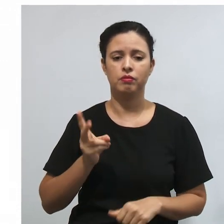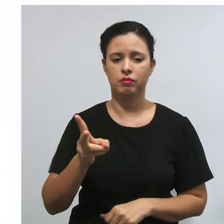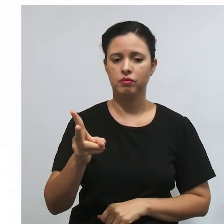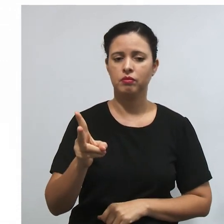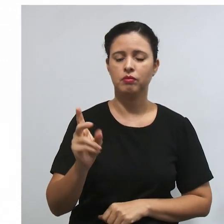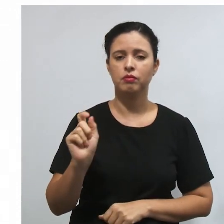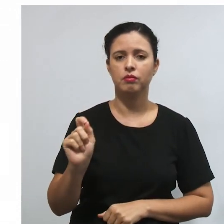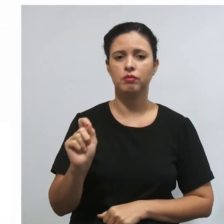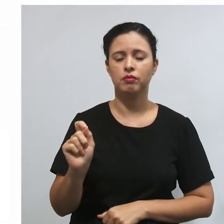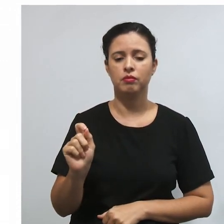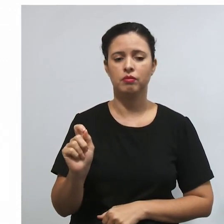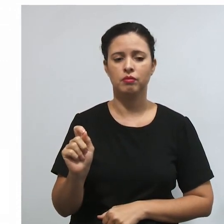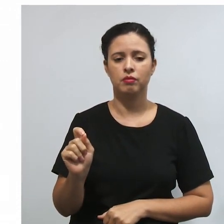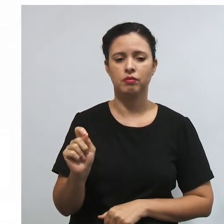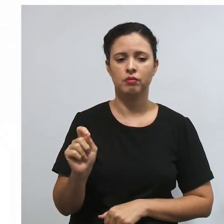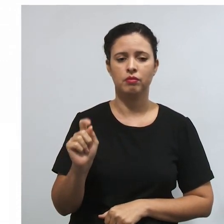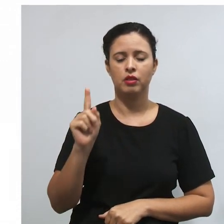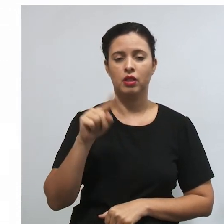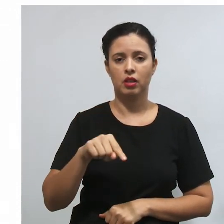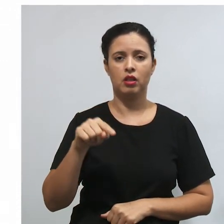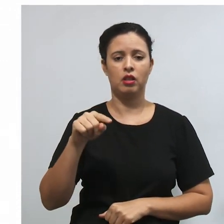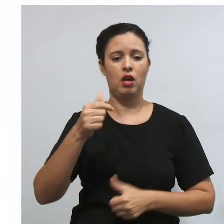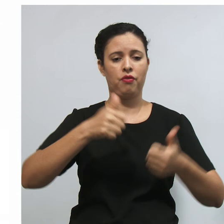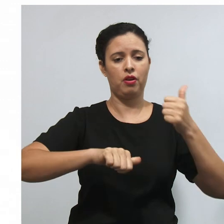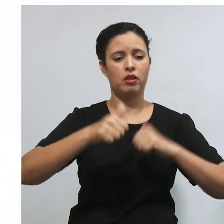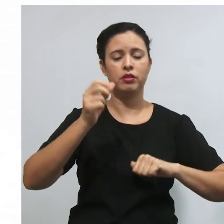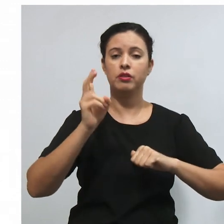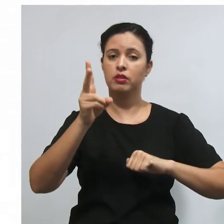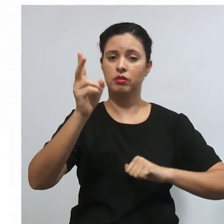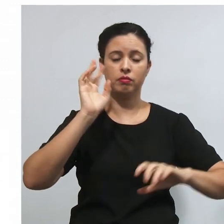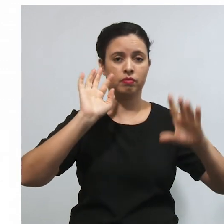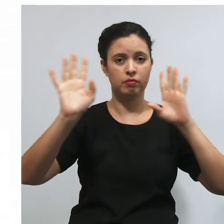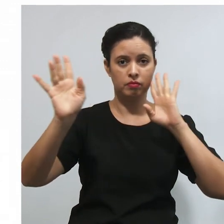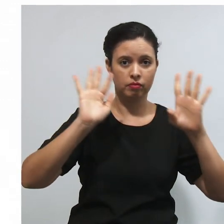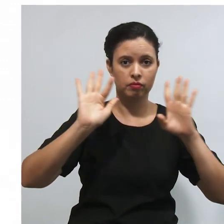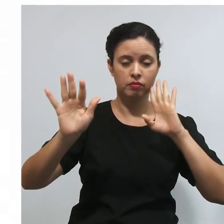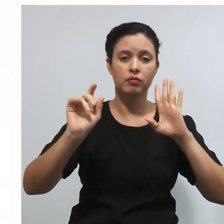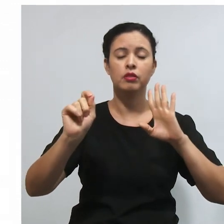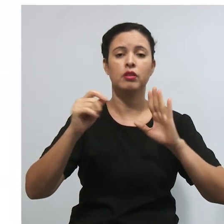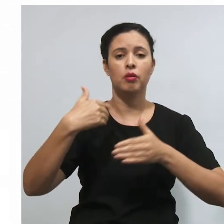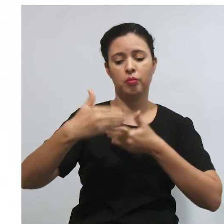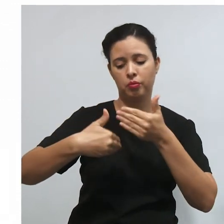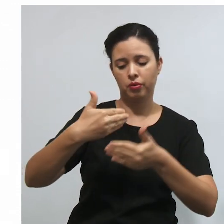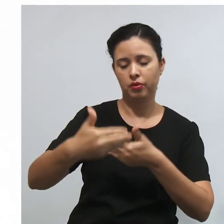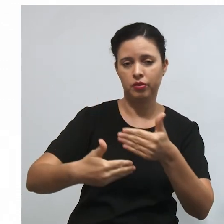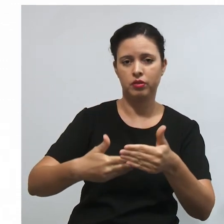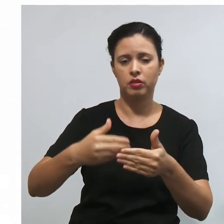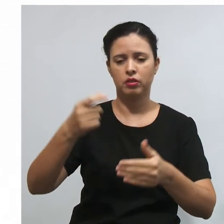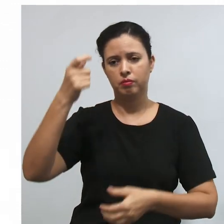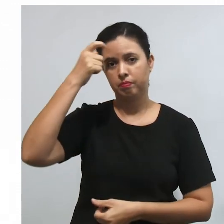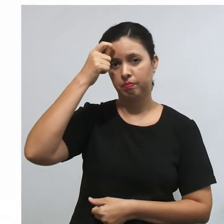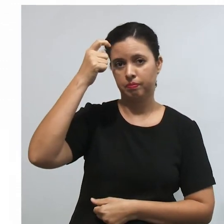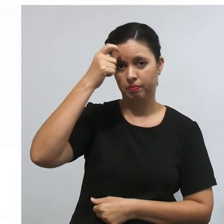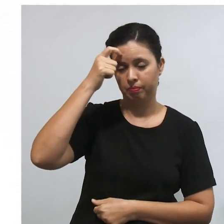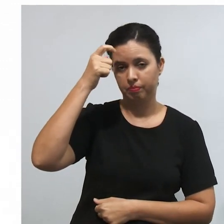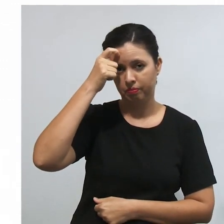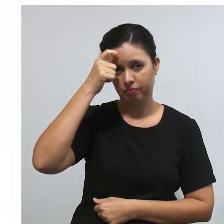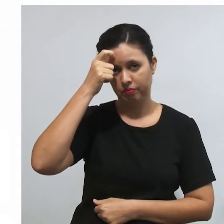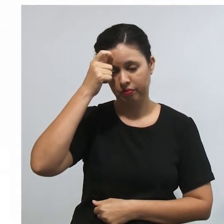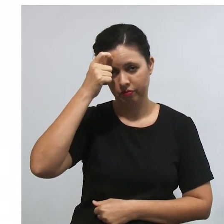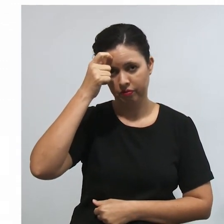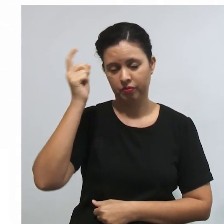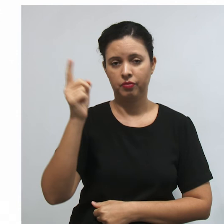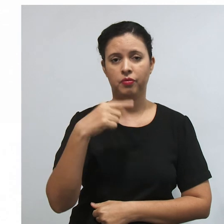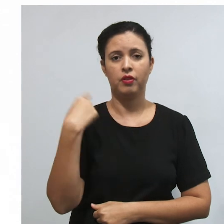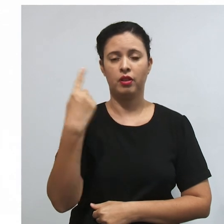avaliação o quê? Como uma ação reflexiva, que se configura como um processo de conscientização em que